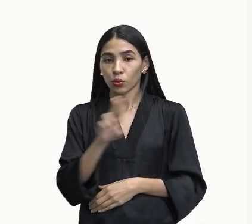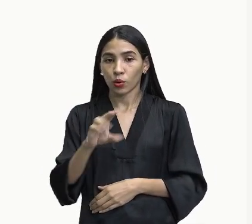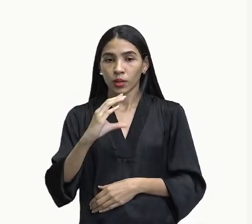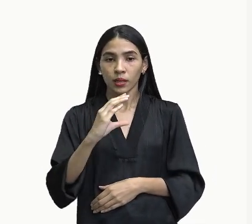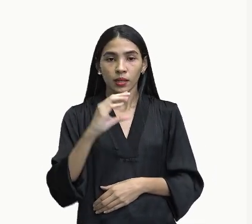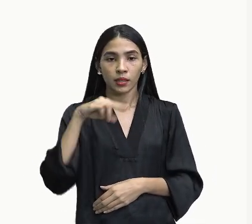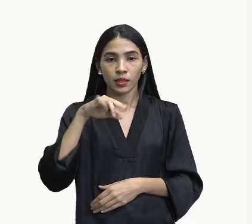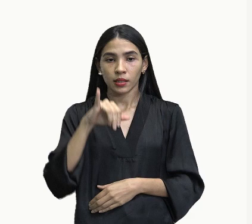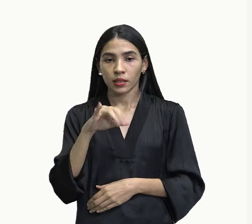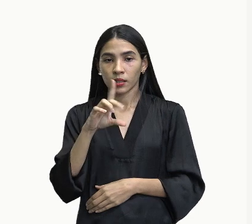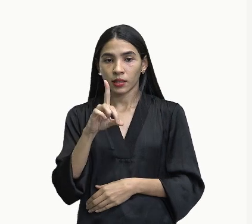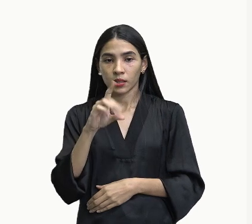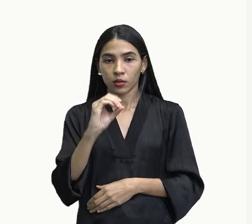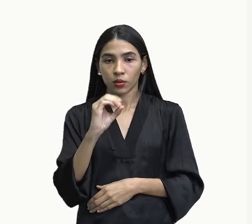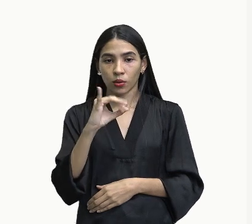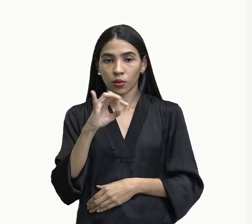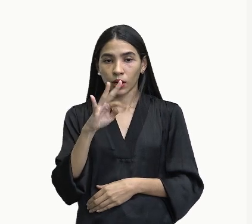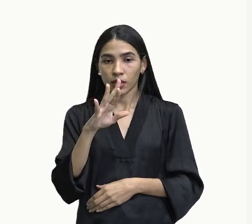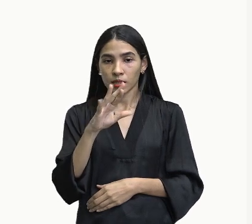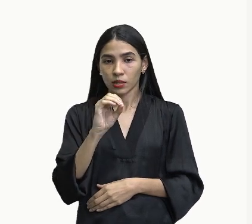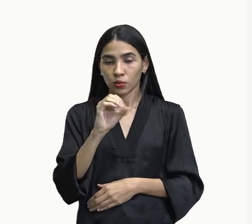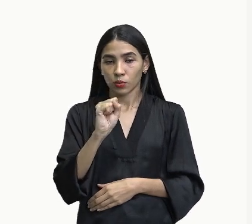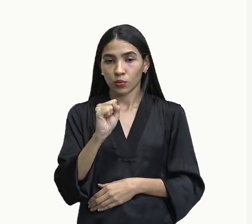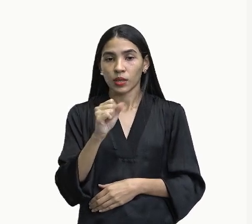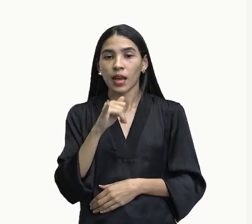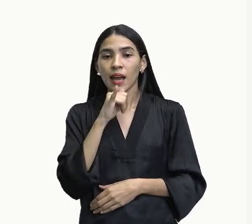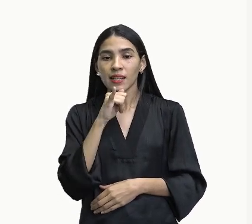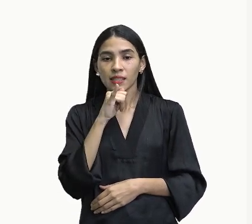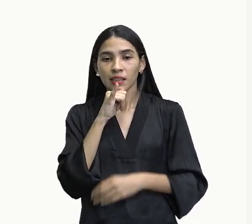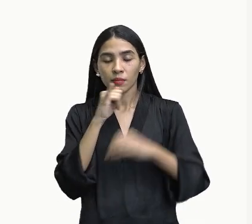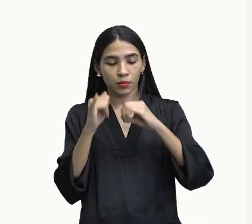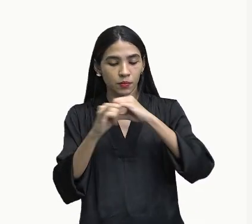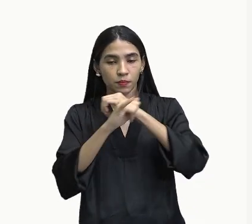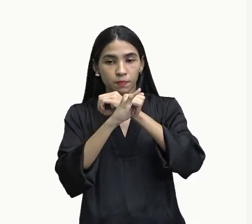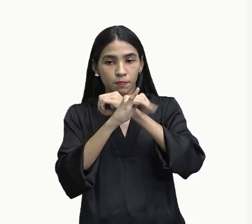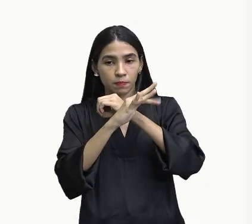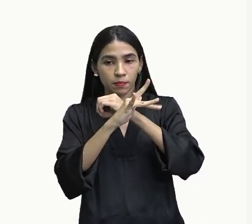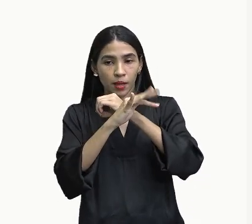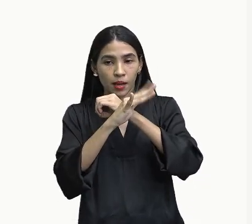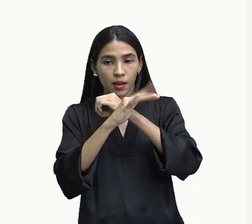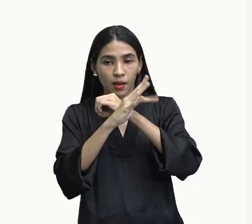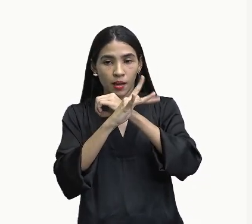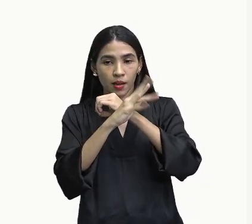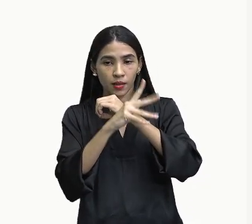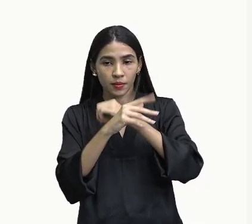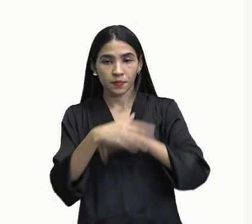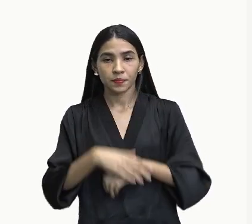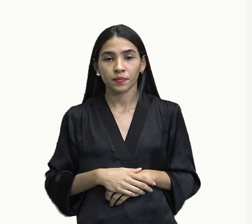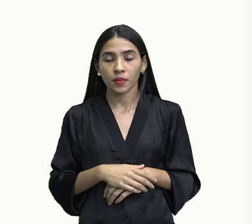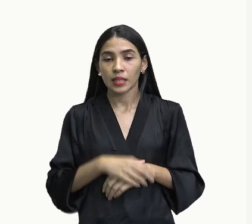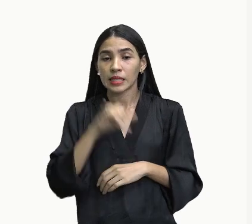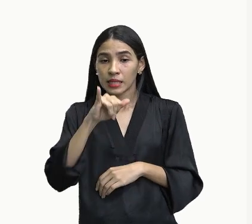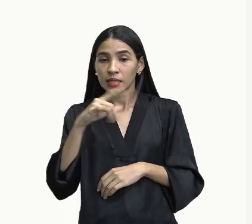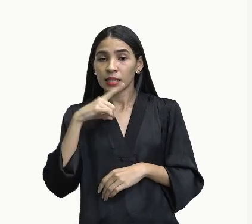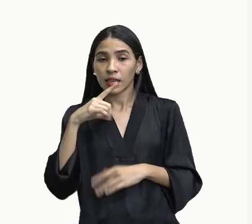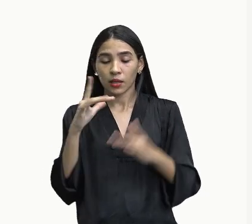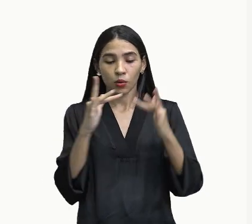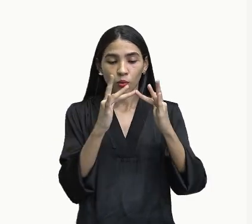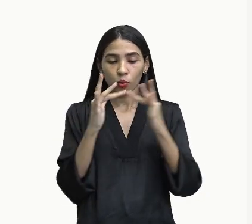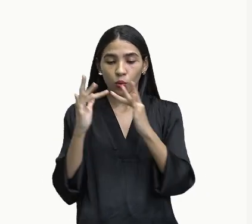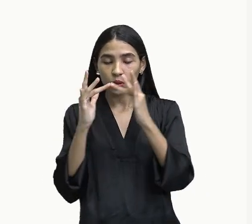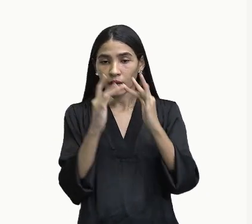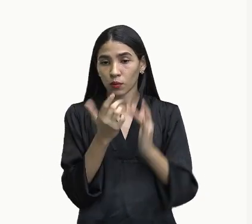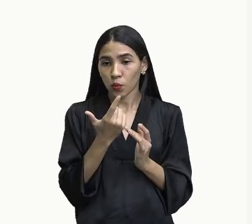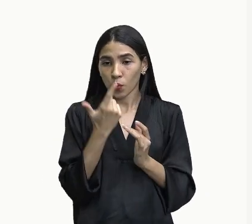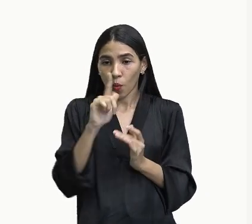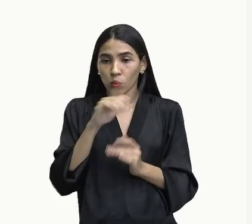localizam nos tentáculos. Sim, esses indivíduos têm uma estrutura chamada de tentáculos, e ao serem tocadas, né, por outros